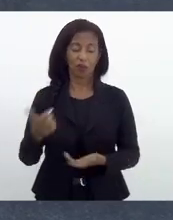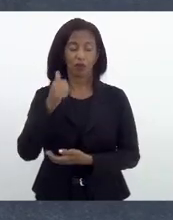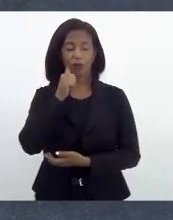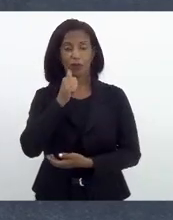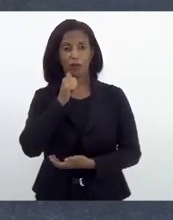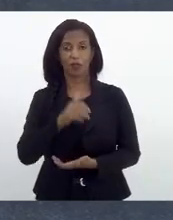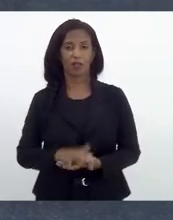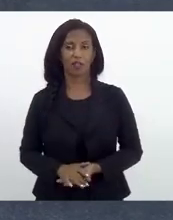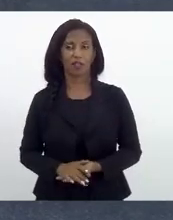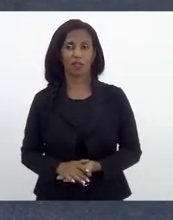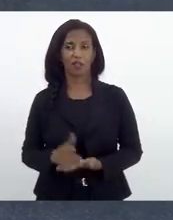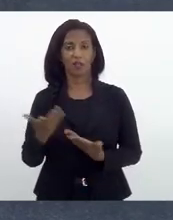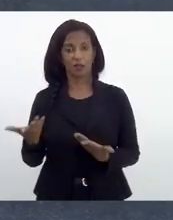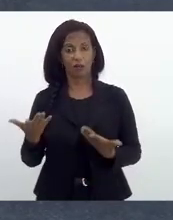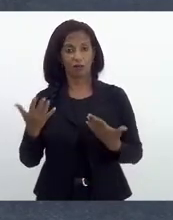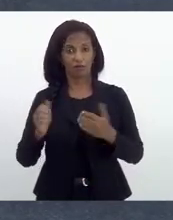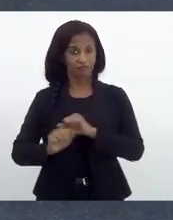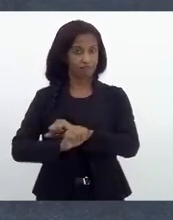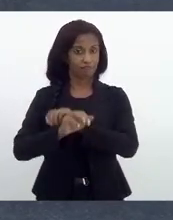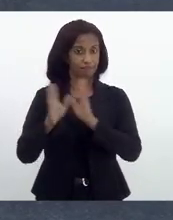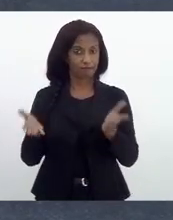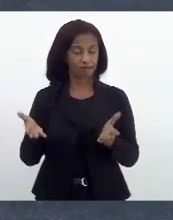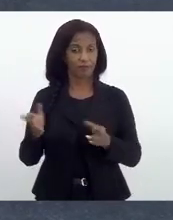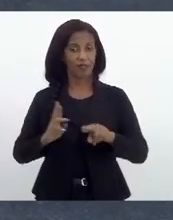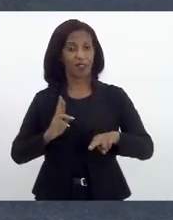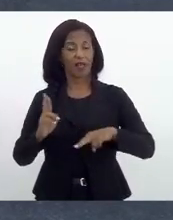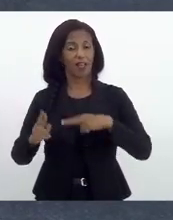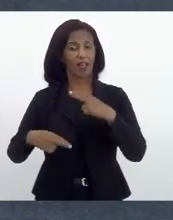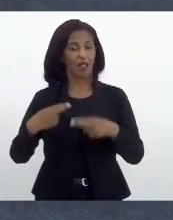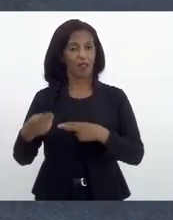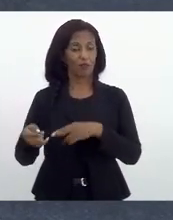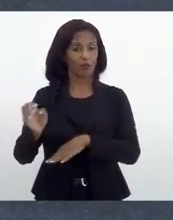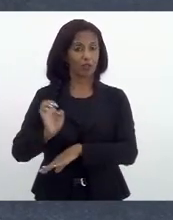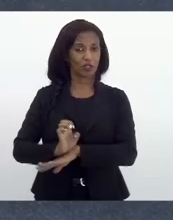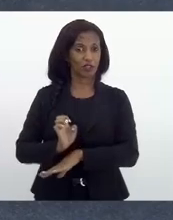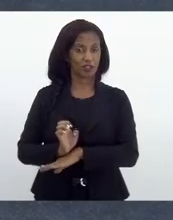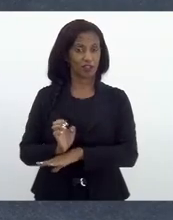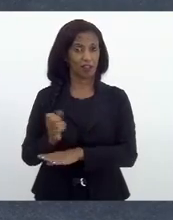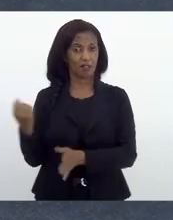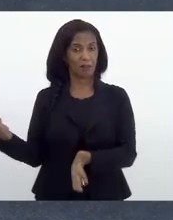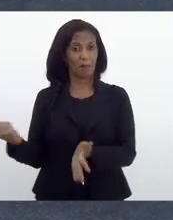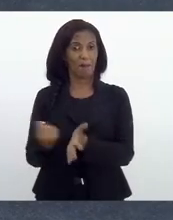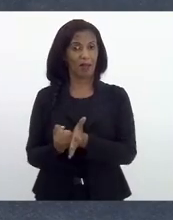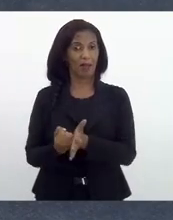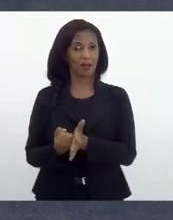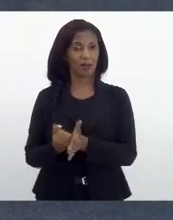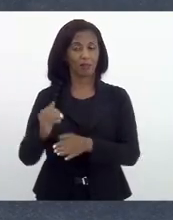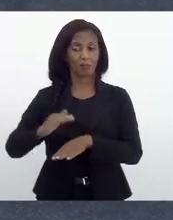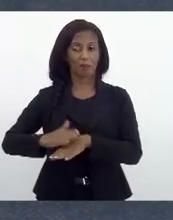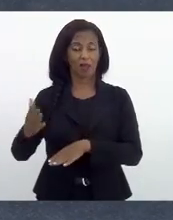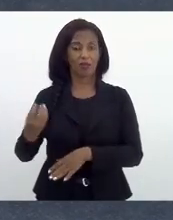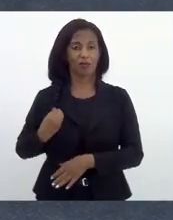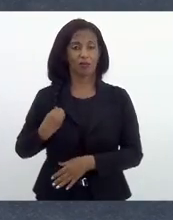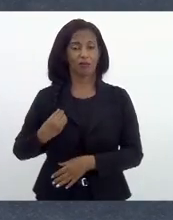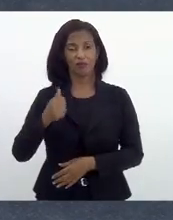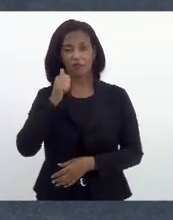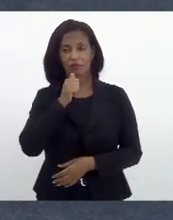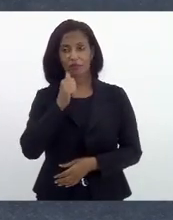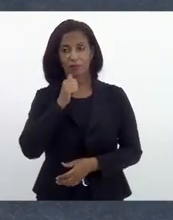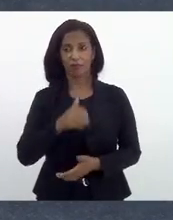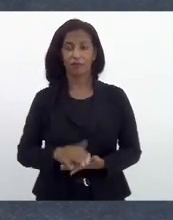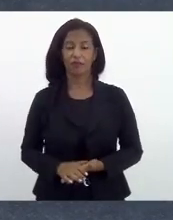mulheres então fica evidente que a reforma estadual ela tem um impacto maior sobre a vida dessas mulheres